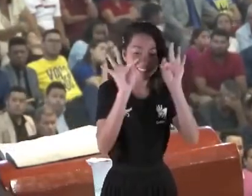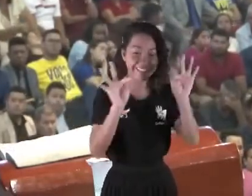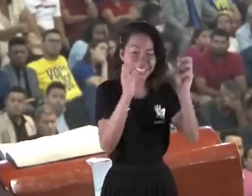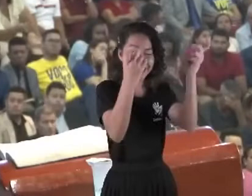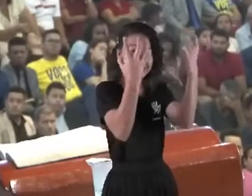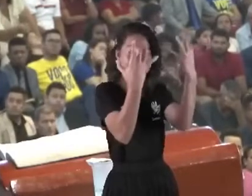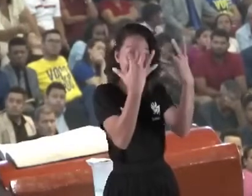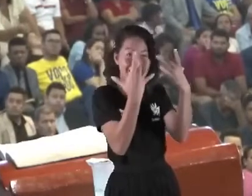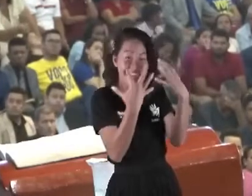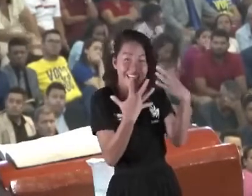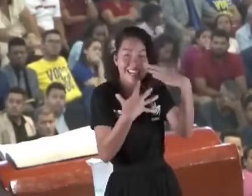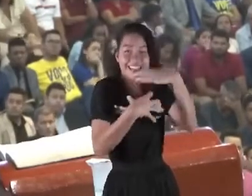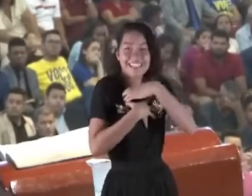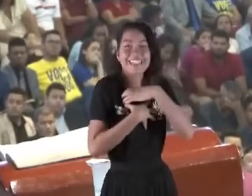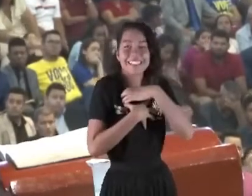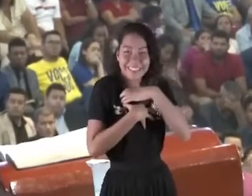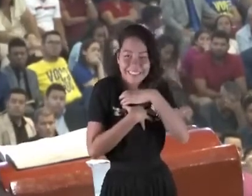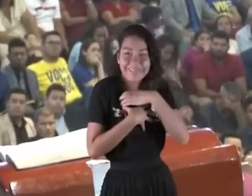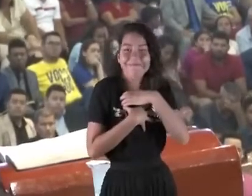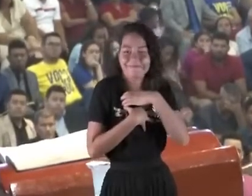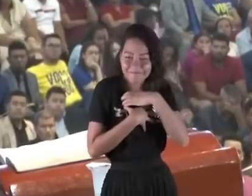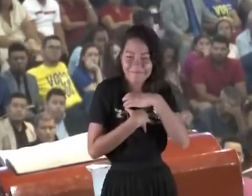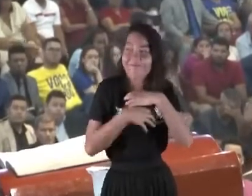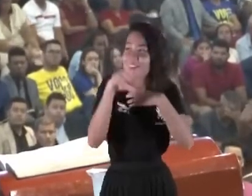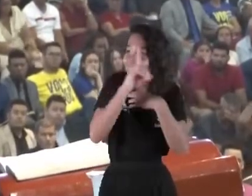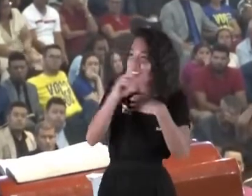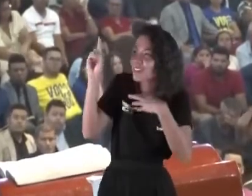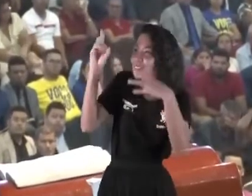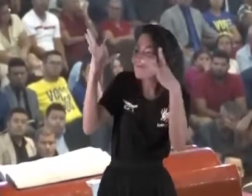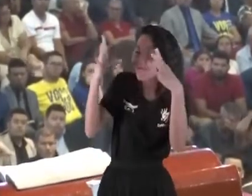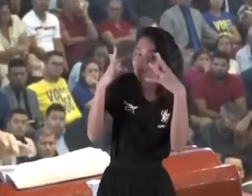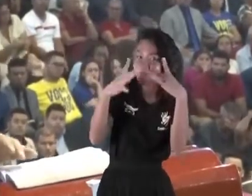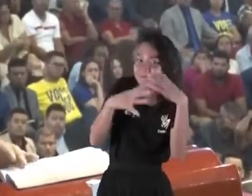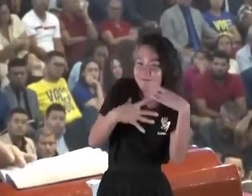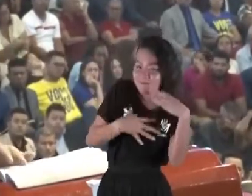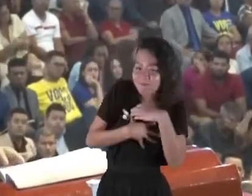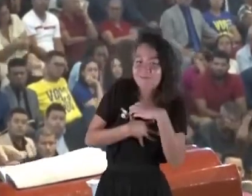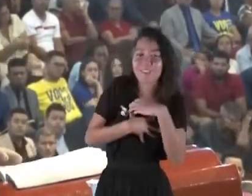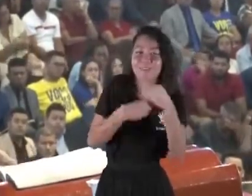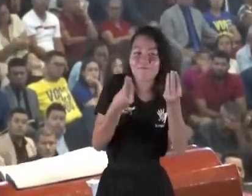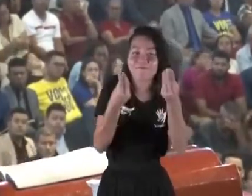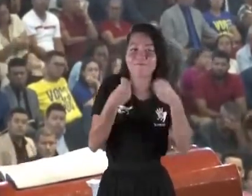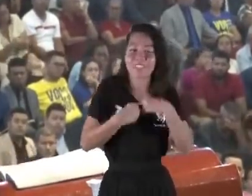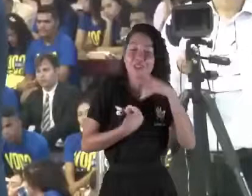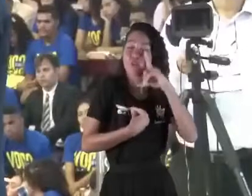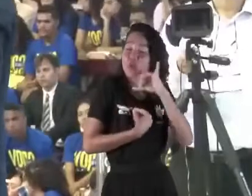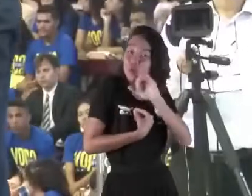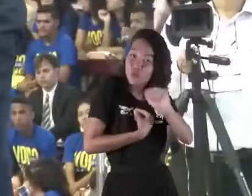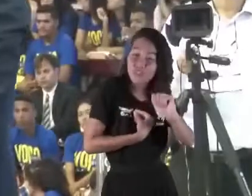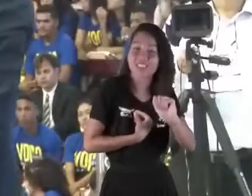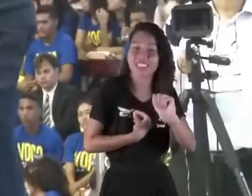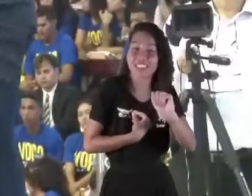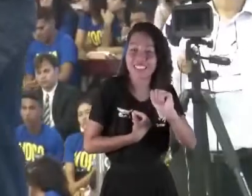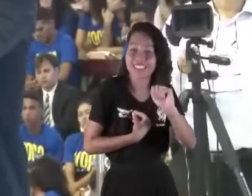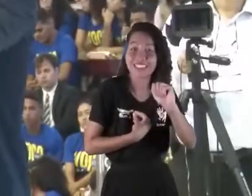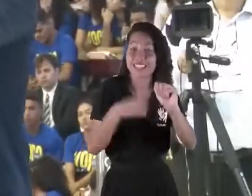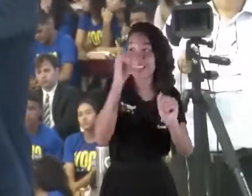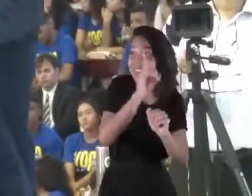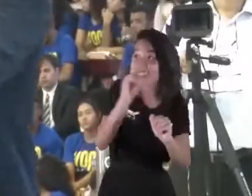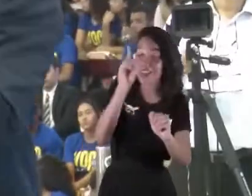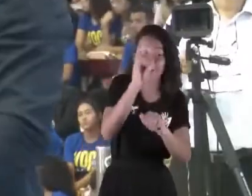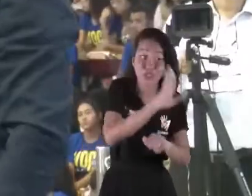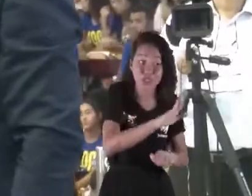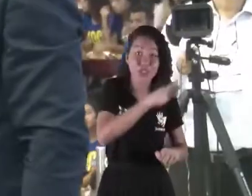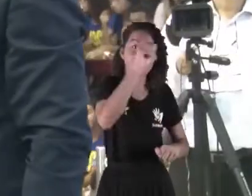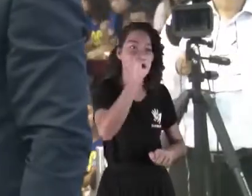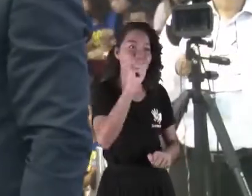do favor e da misericórdia que recebera de Deus no dia em que Ele te